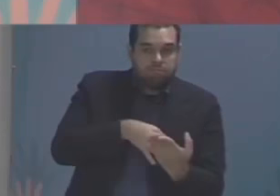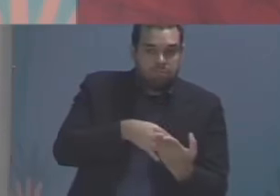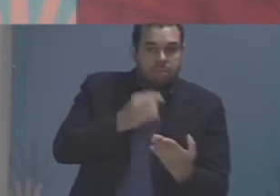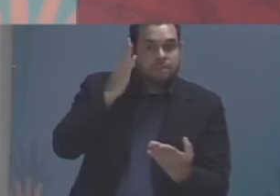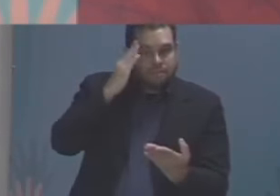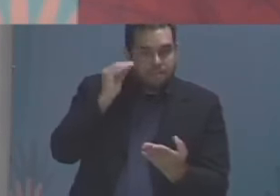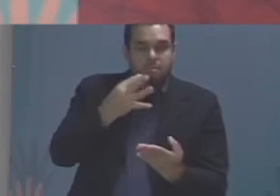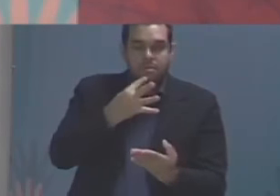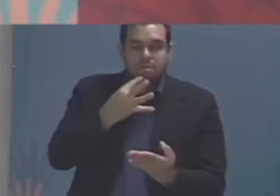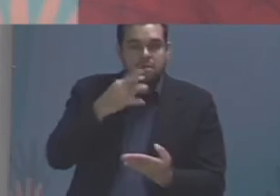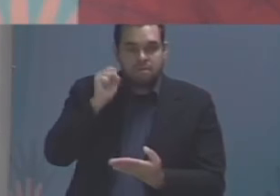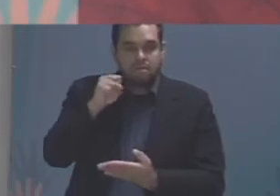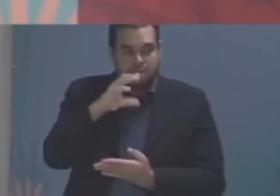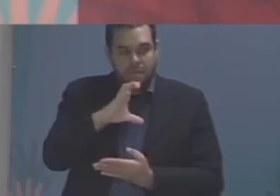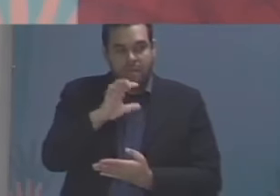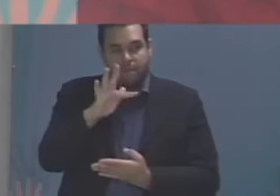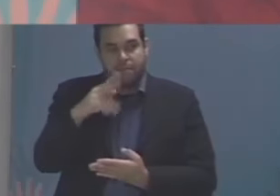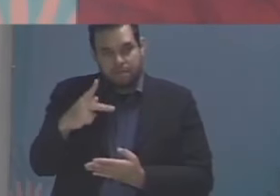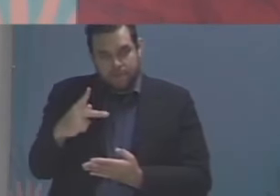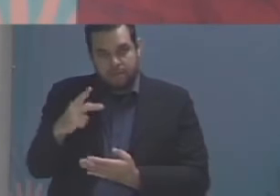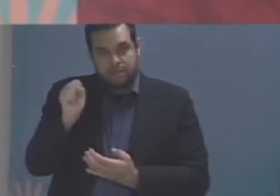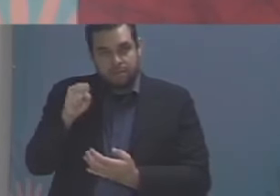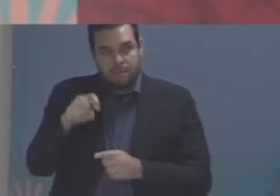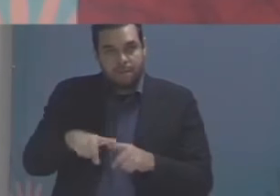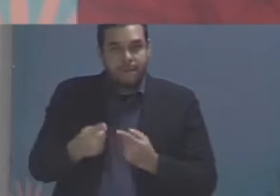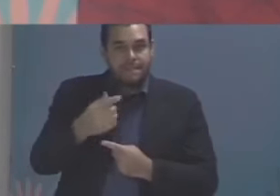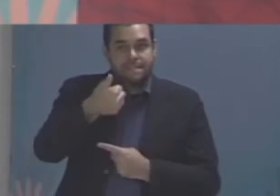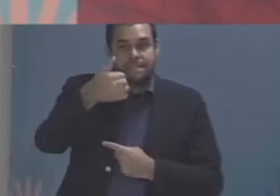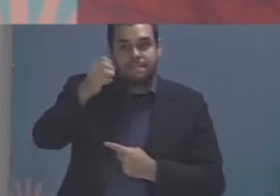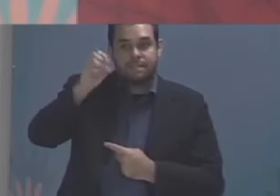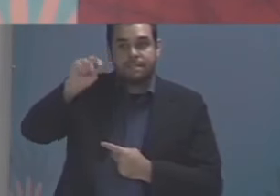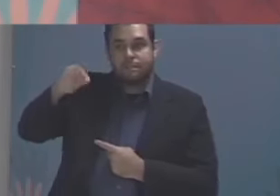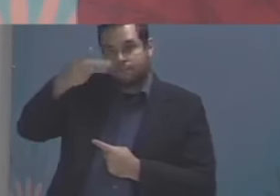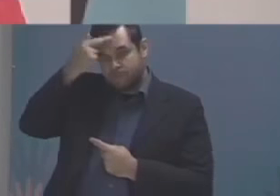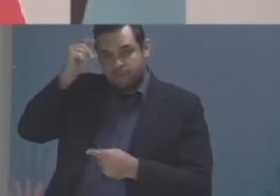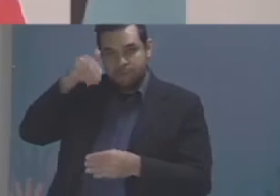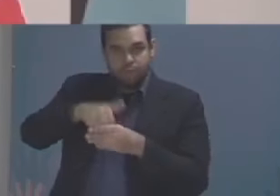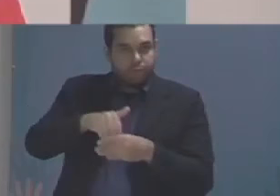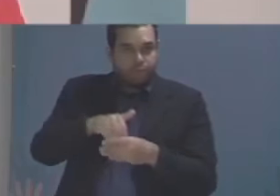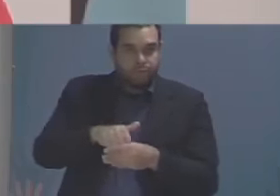conhece o CFP. Mais quase 100 mil pessoas votando.